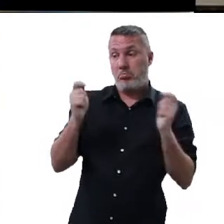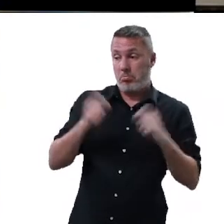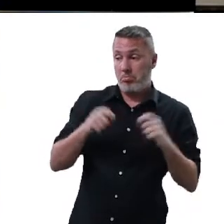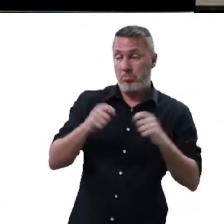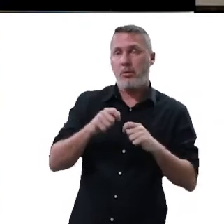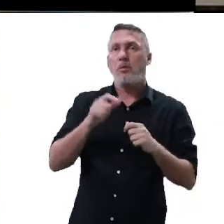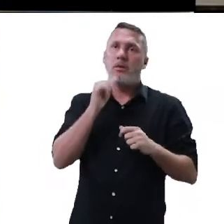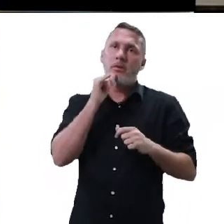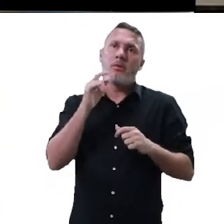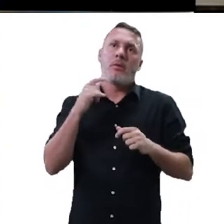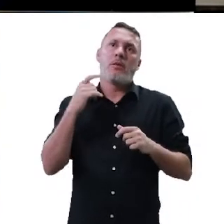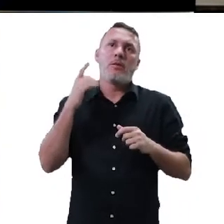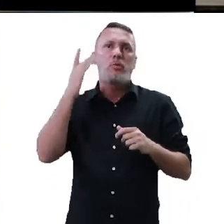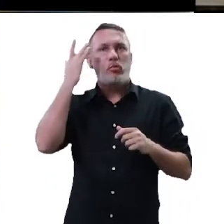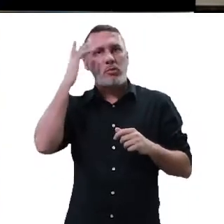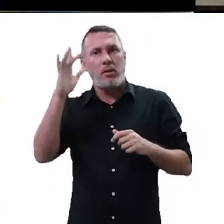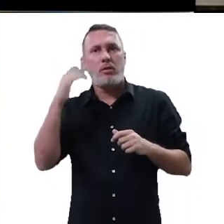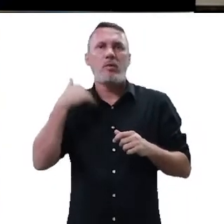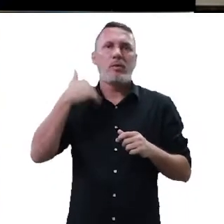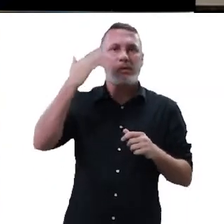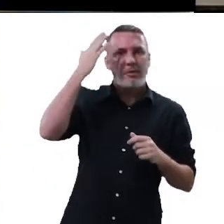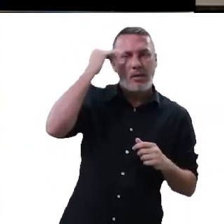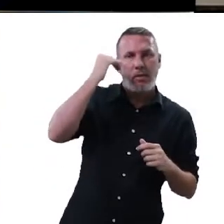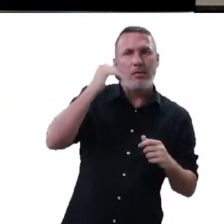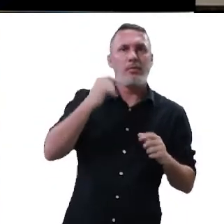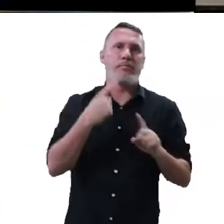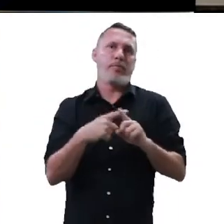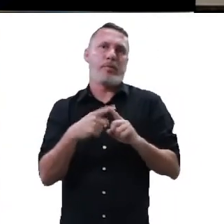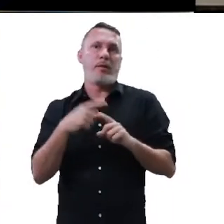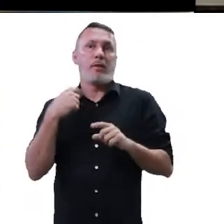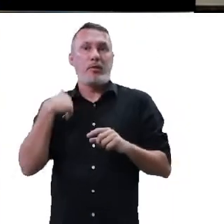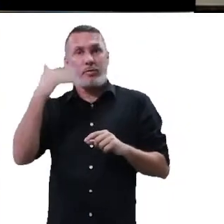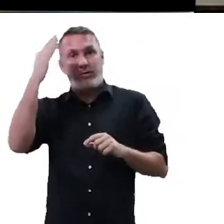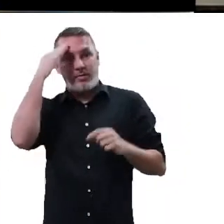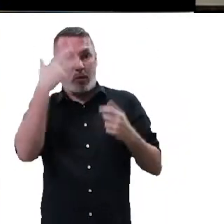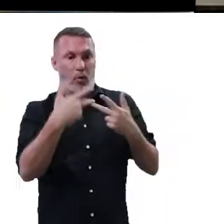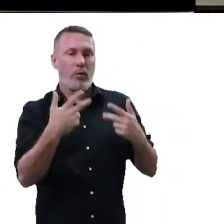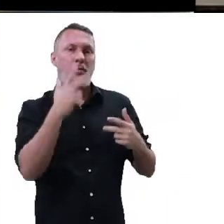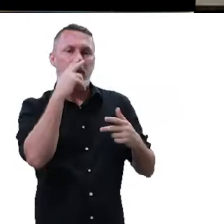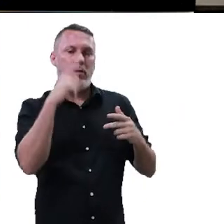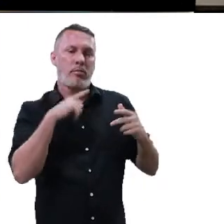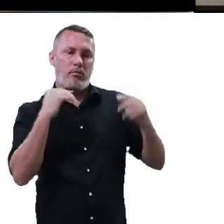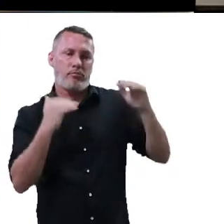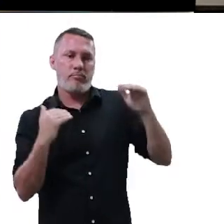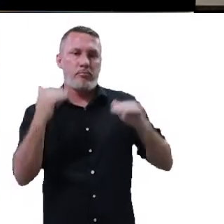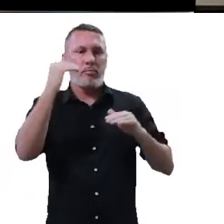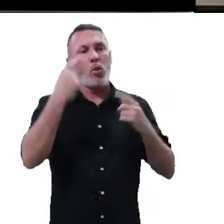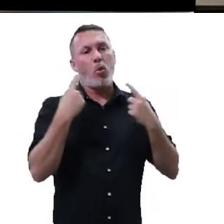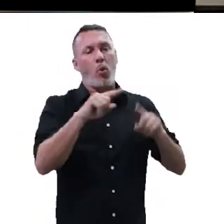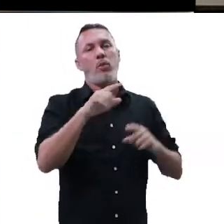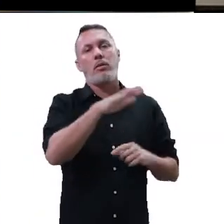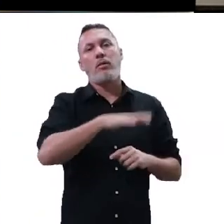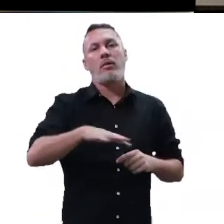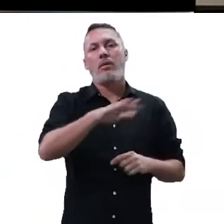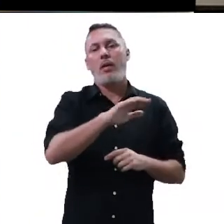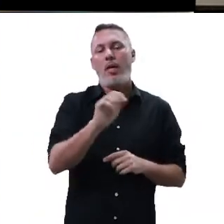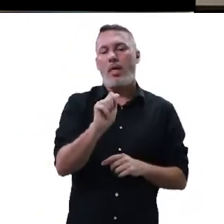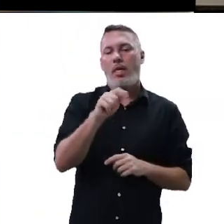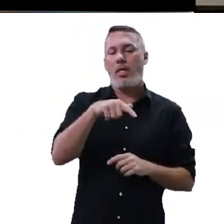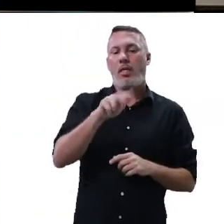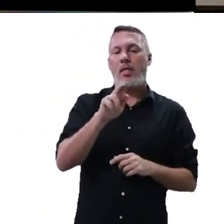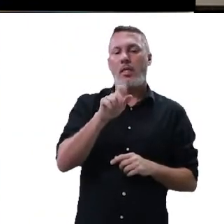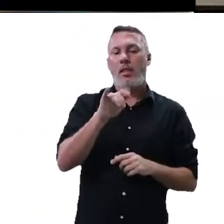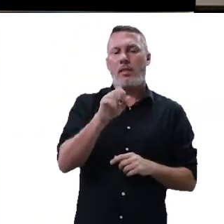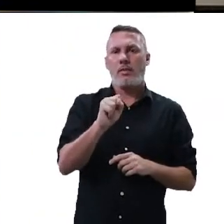questão que quando ele diz, eu sei que nada sei, e o fato de saber isso me coloca em vantagem contra aqueles. Quem